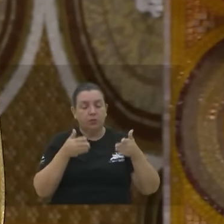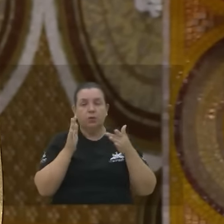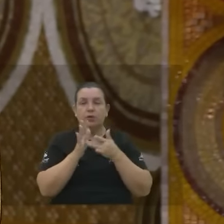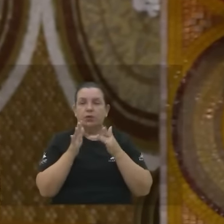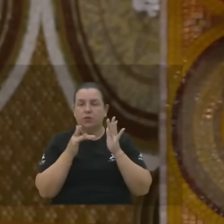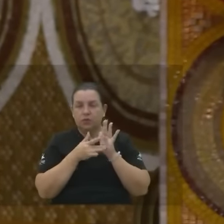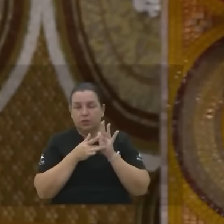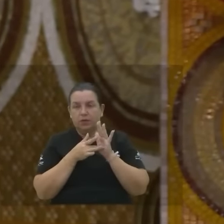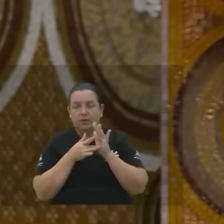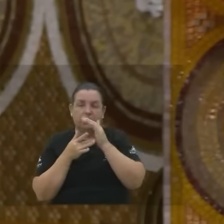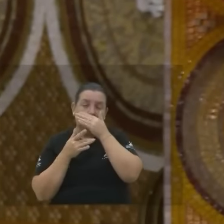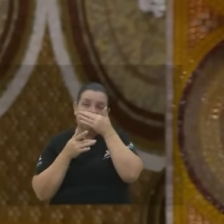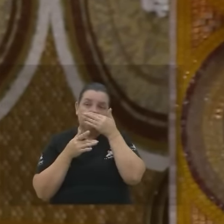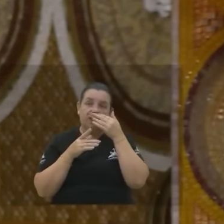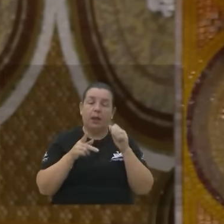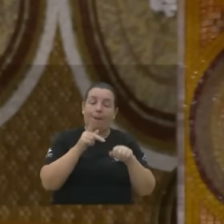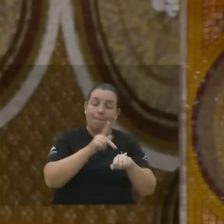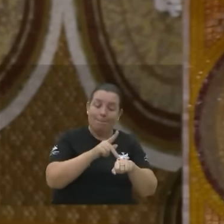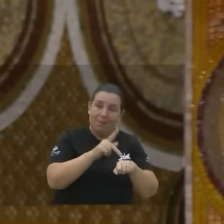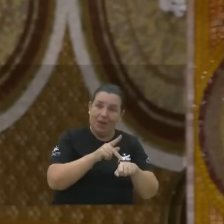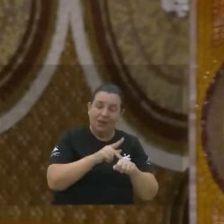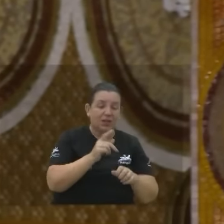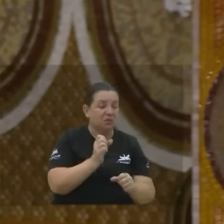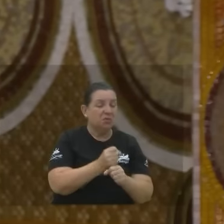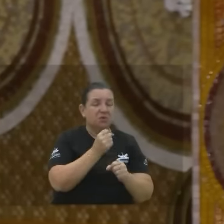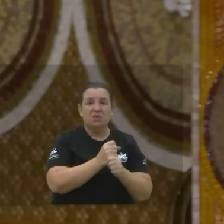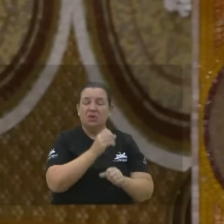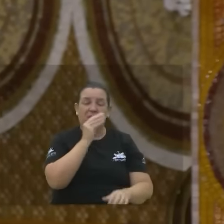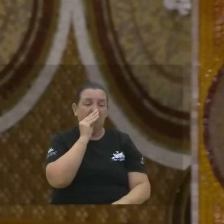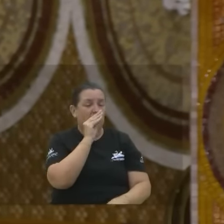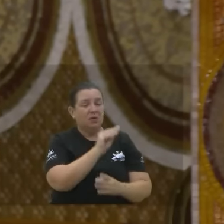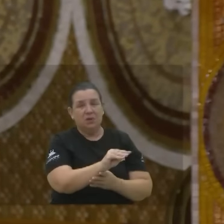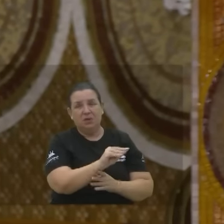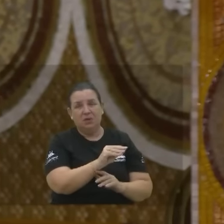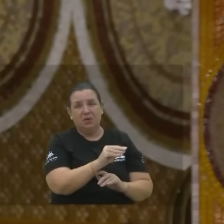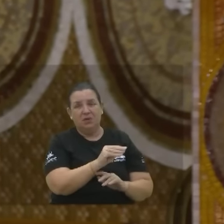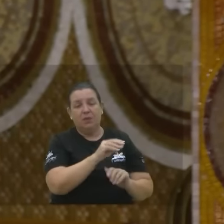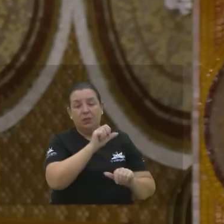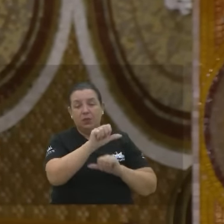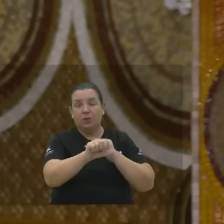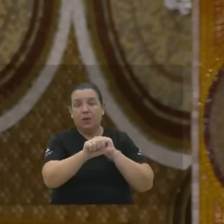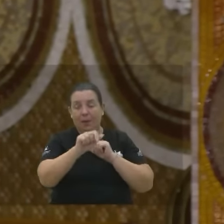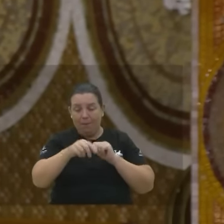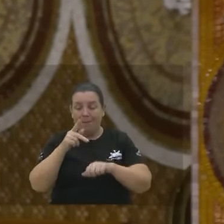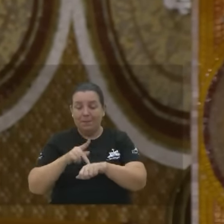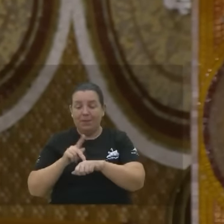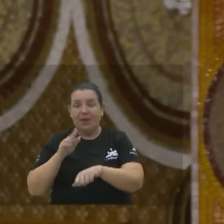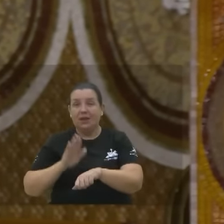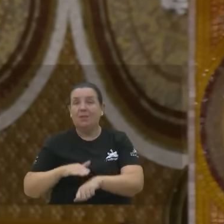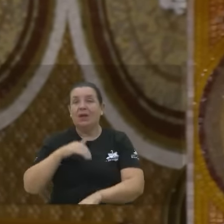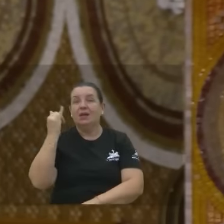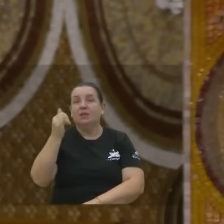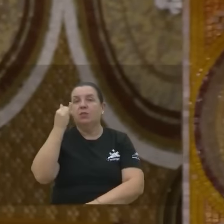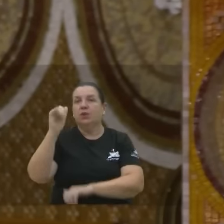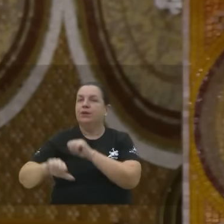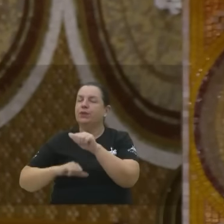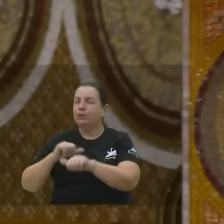Jesus, a pedra que os construtores rejeitaram tornou-se a pedra angular.